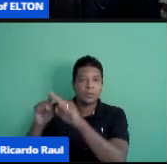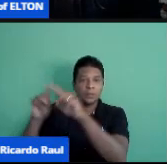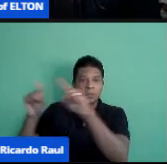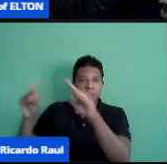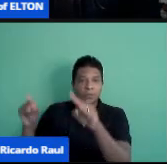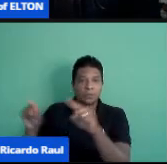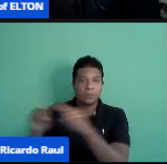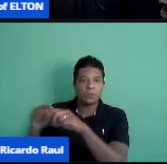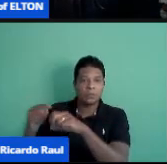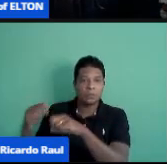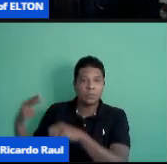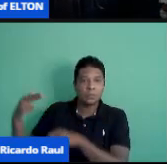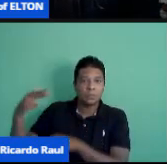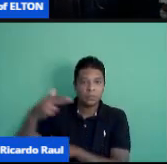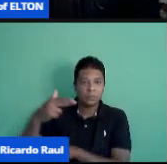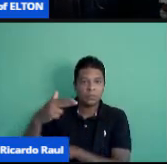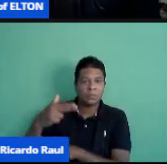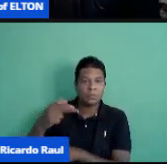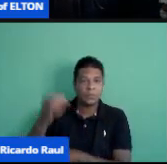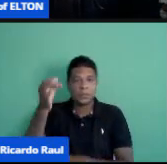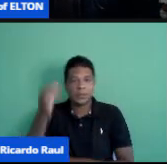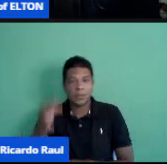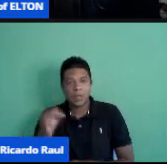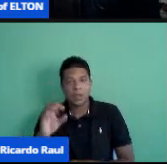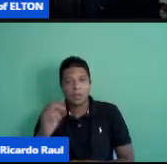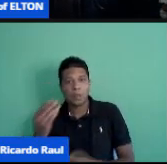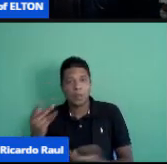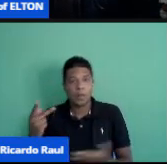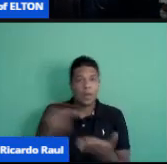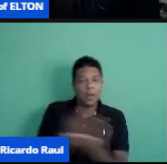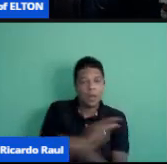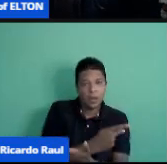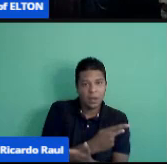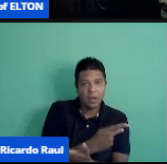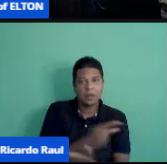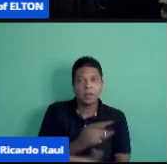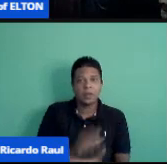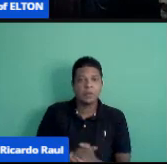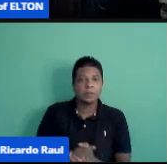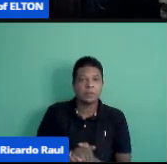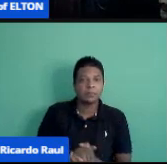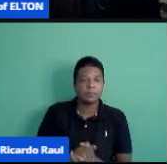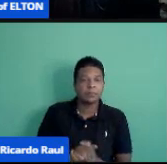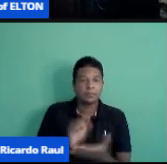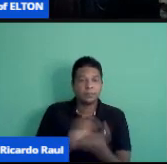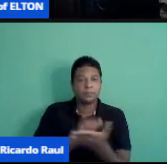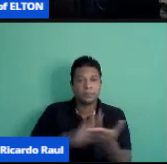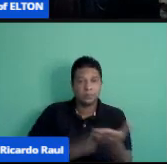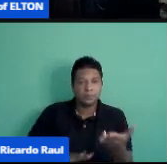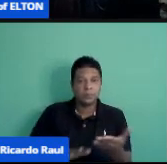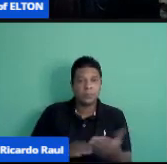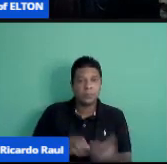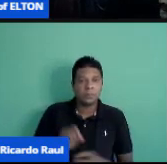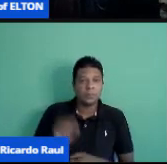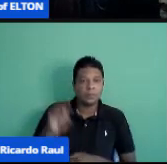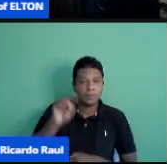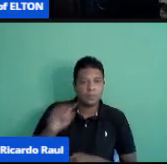e colocar certo ou errado, né? Então, essa atividade está errada, você consegue escrever com o dedo mesmo,